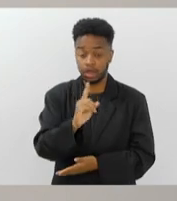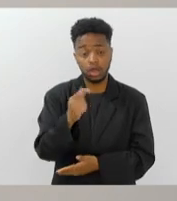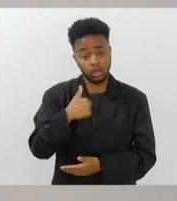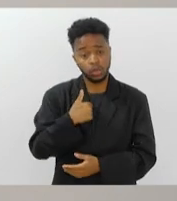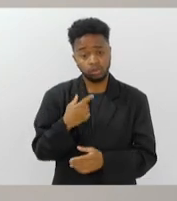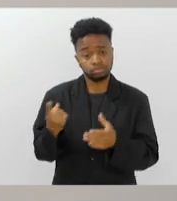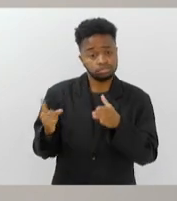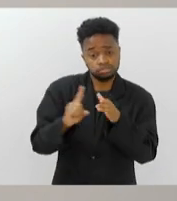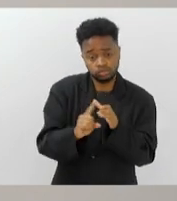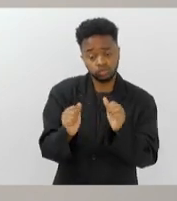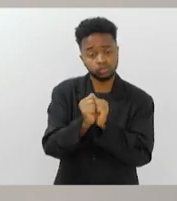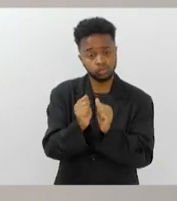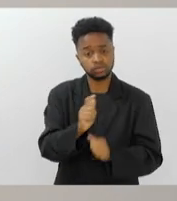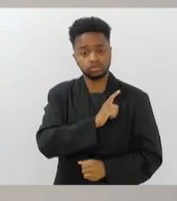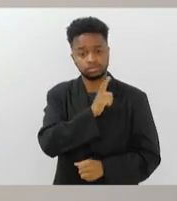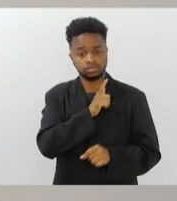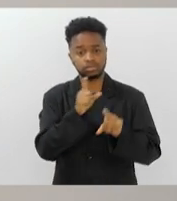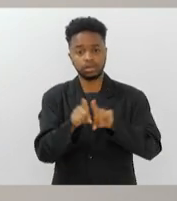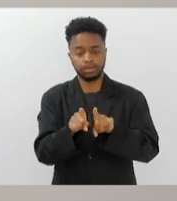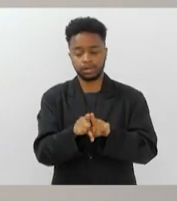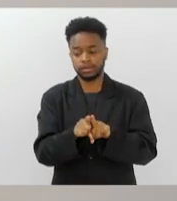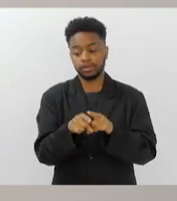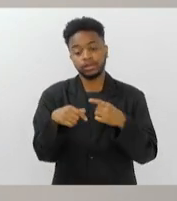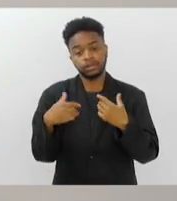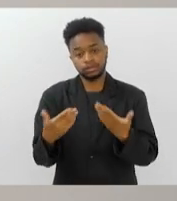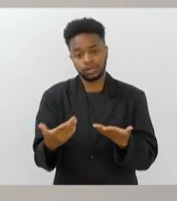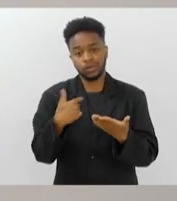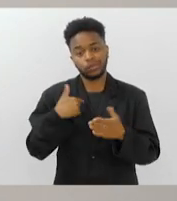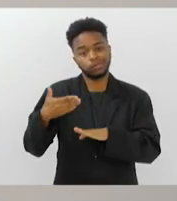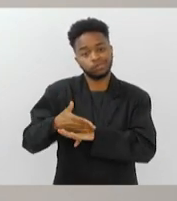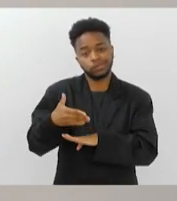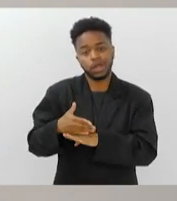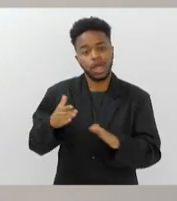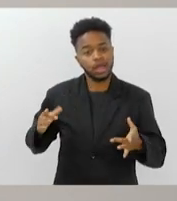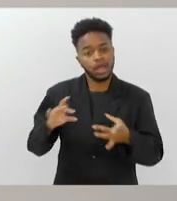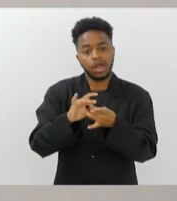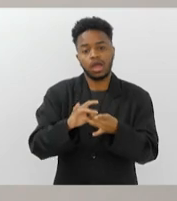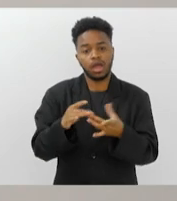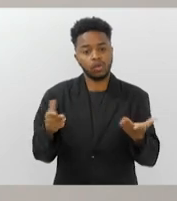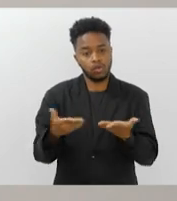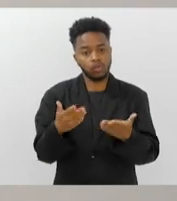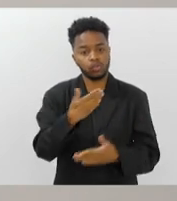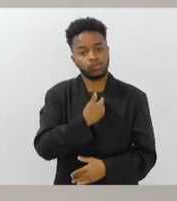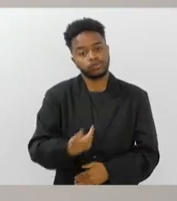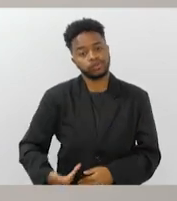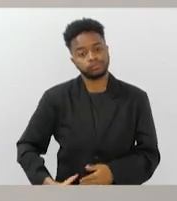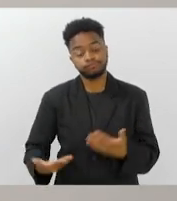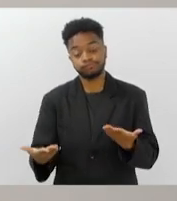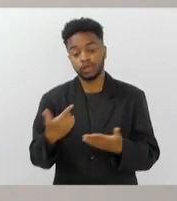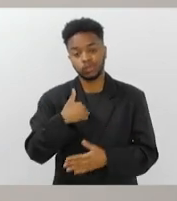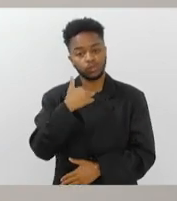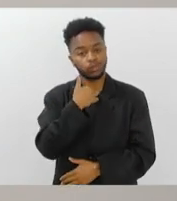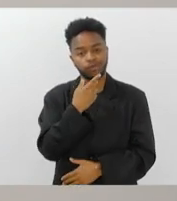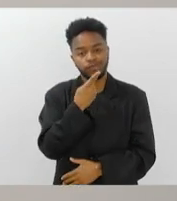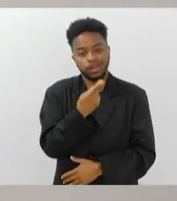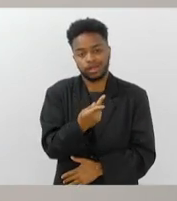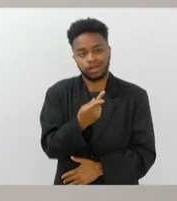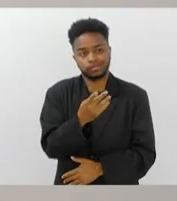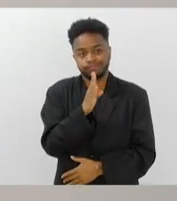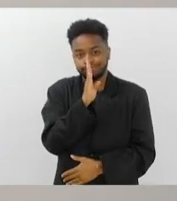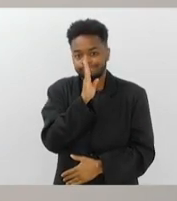parte da gestão da da do atual governo então eh não posso simplesmente negar essa